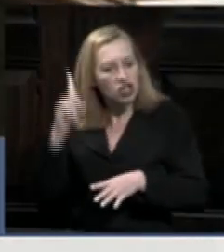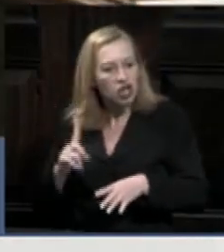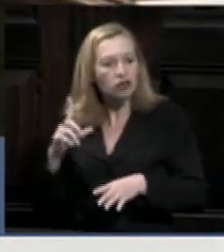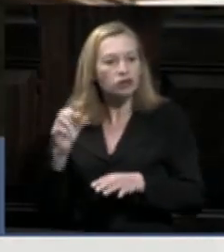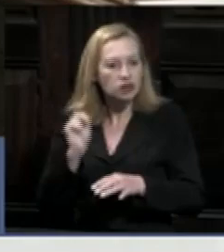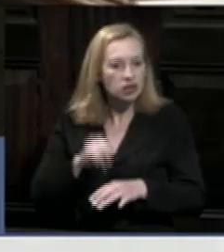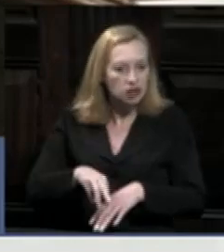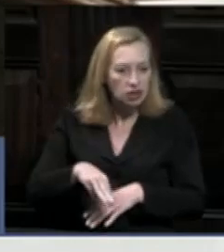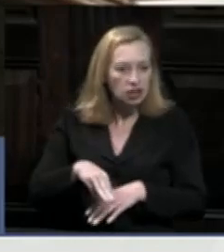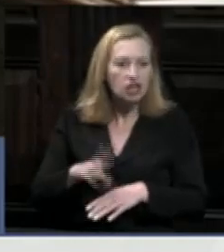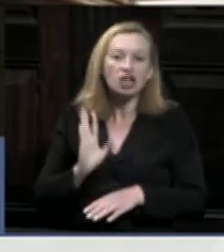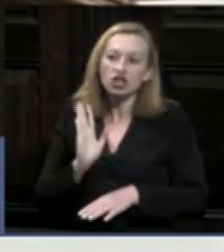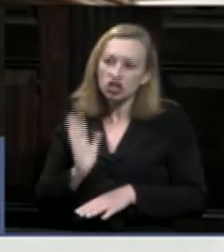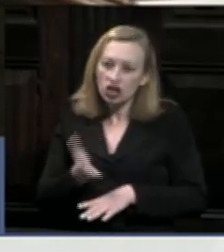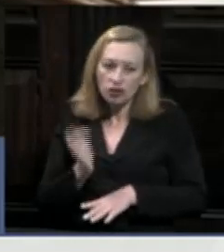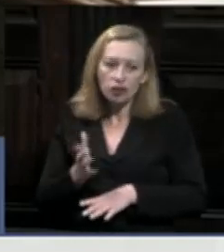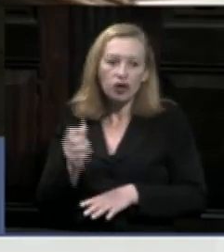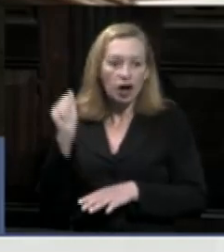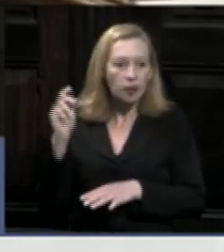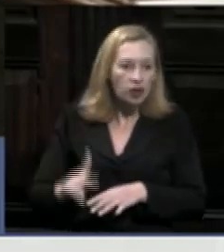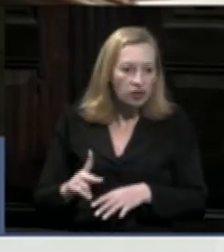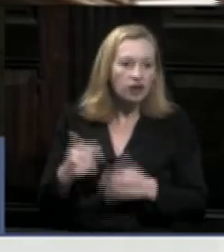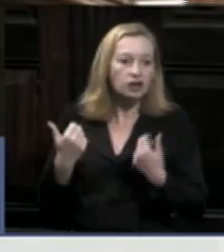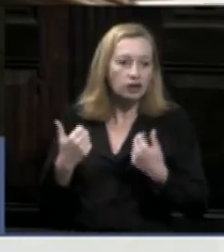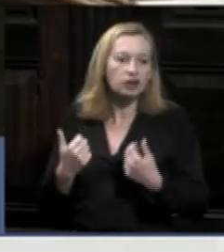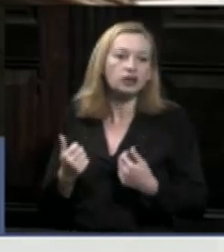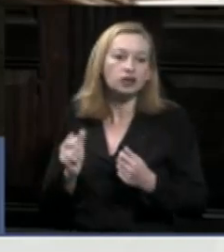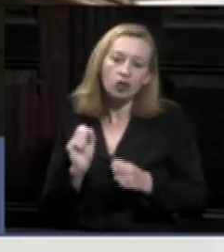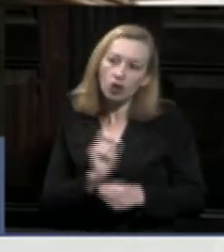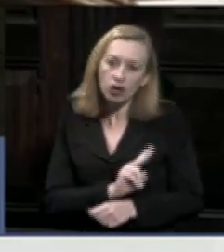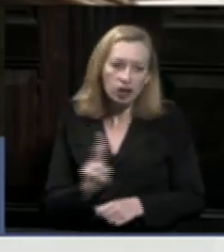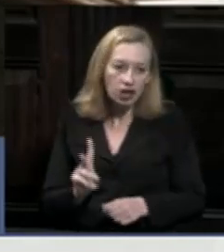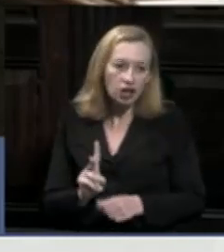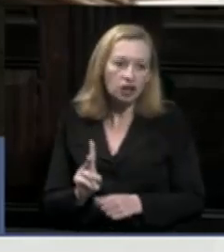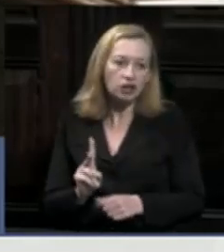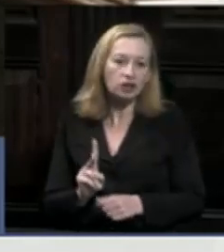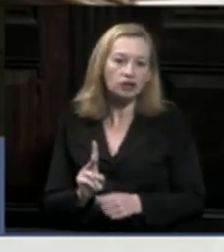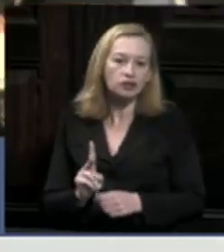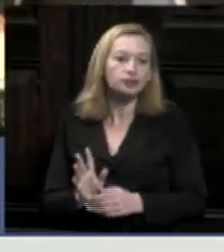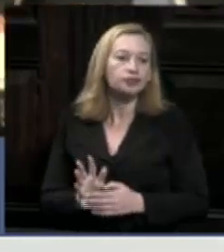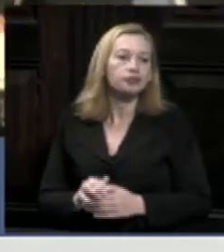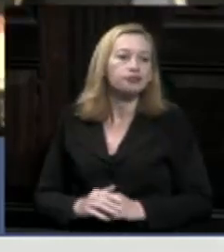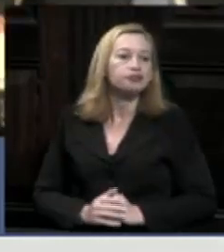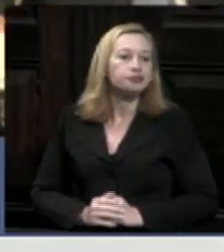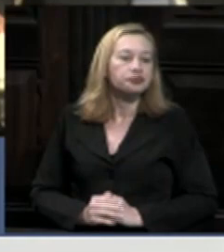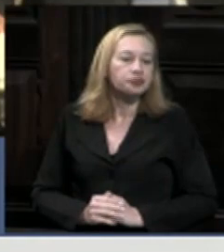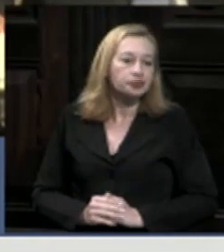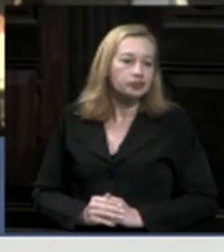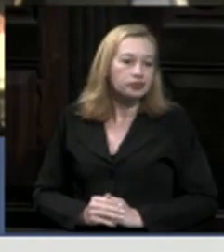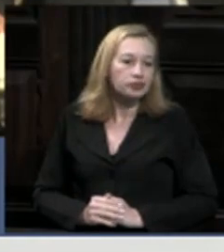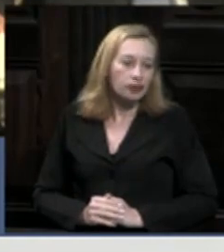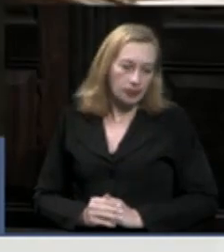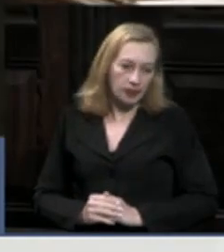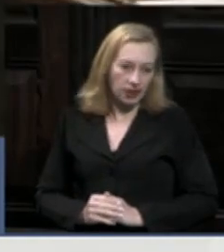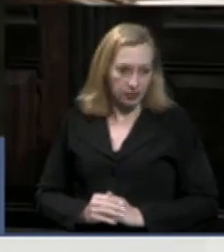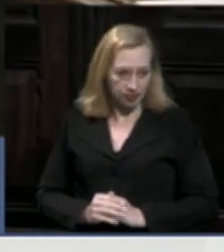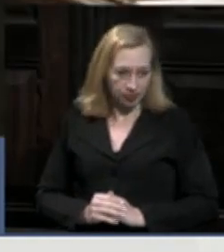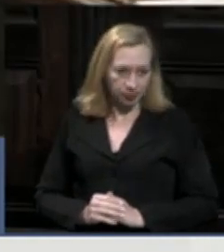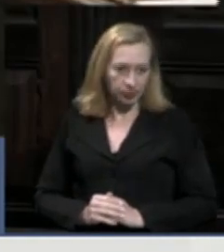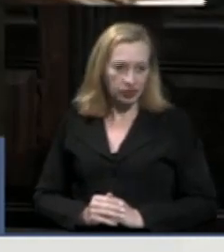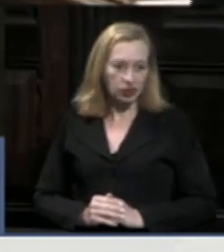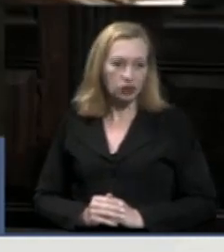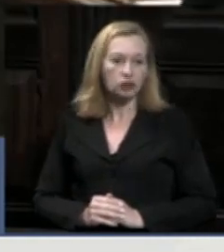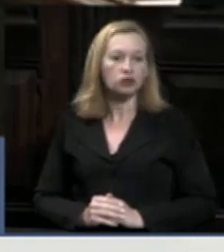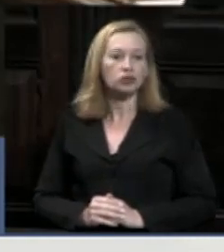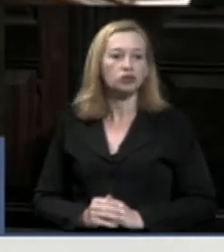é só ser acatado o estatuto a gente garante isso no texto eu aprendo depois gostado ou não isso acordar gente aprova o projeto